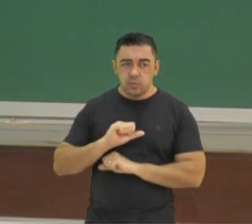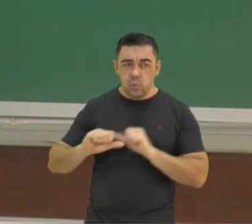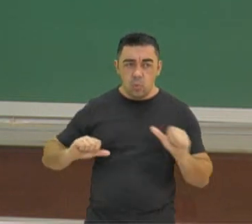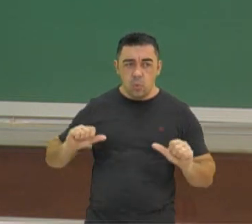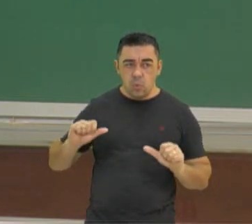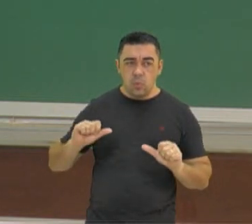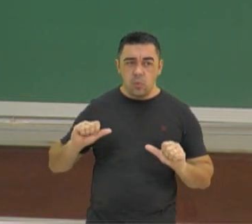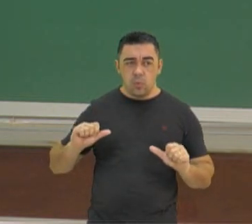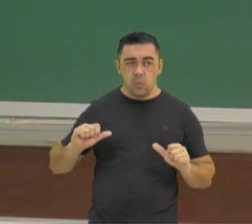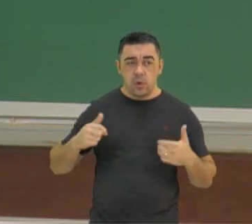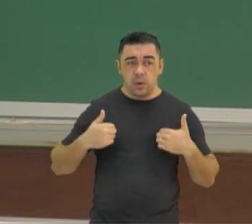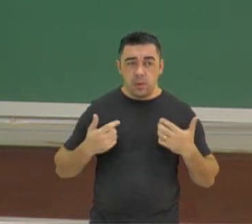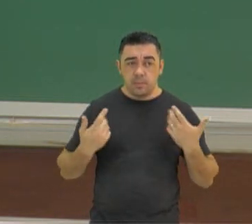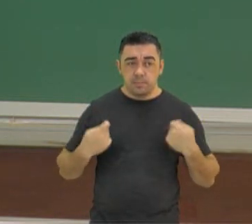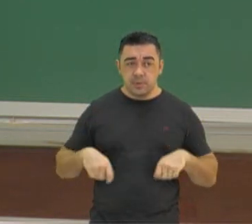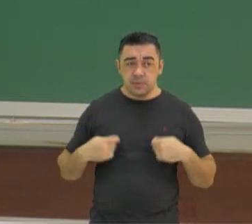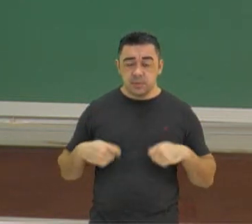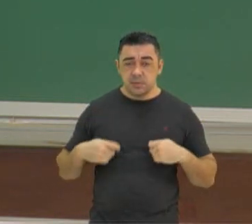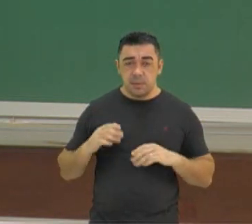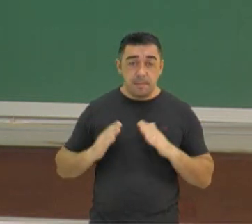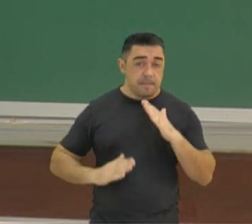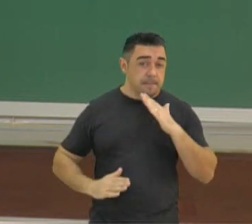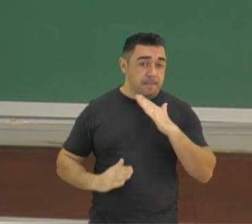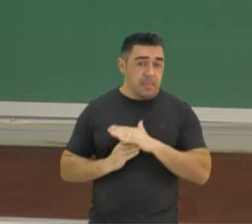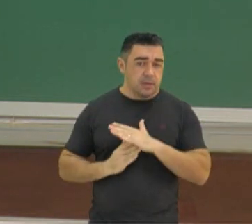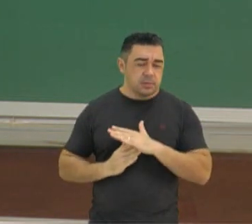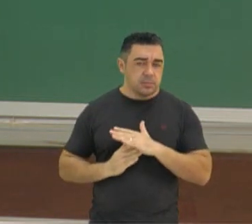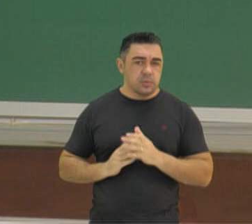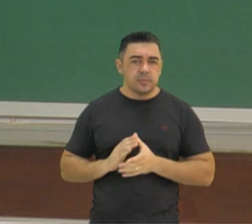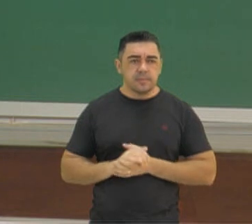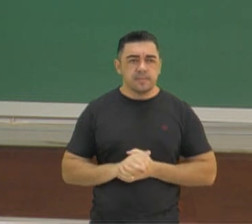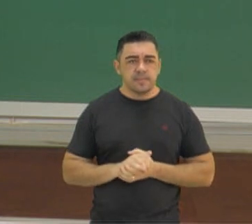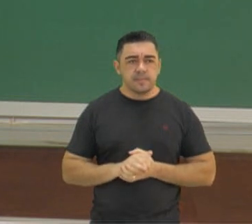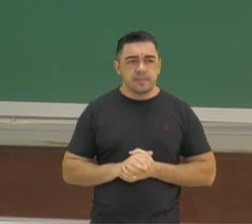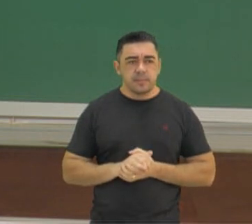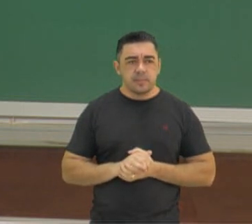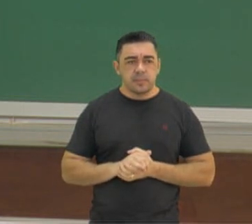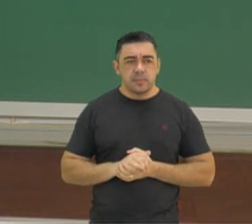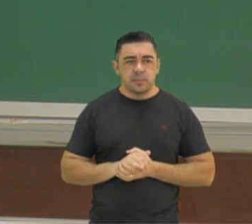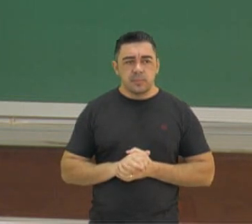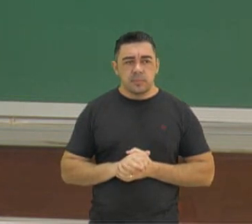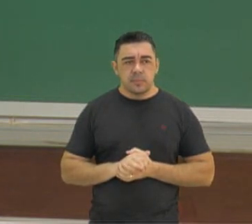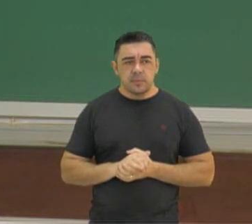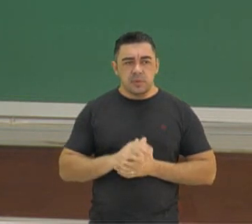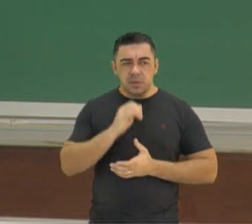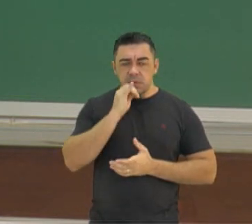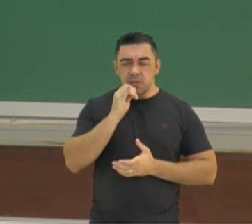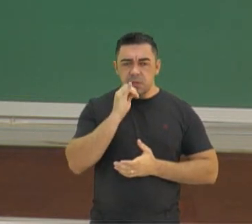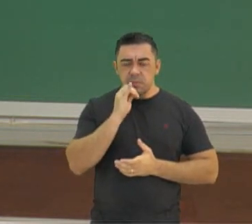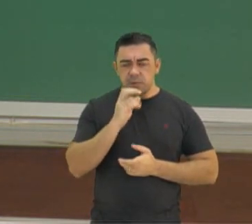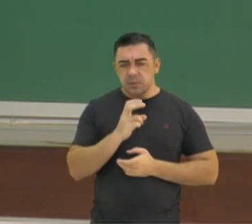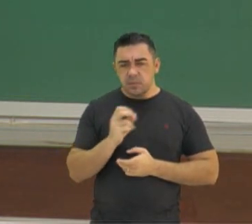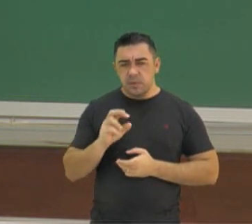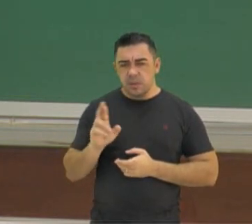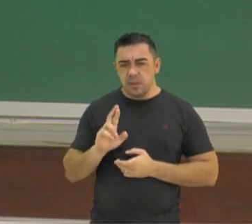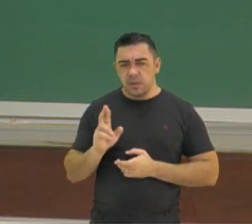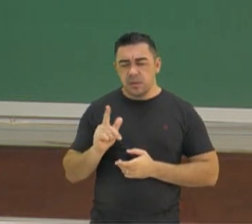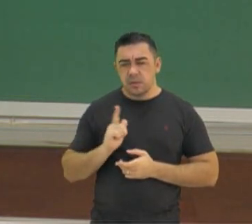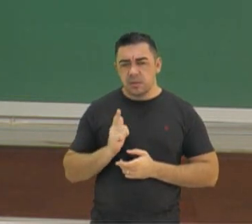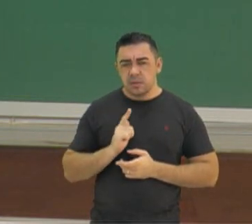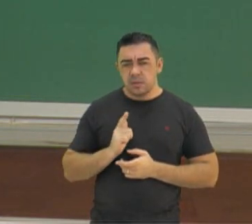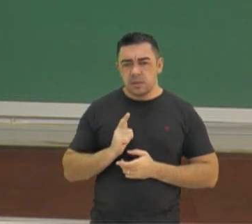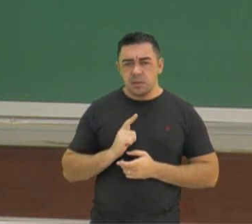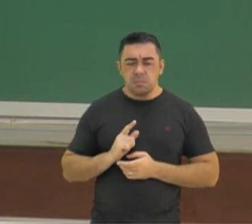né? Se eu preciso de um número máximo de cédulas de R$50. Se eu acrescentar aqui que R$50 eu tenho